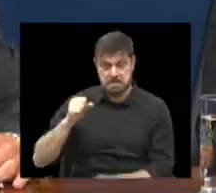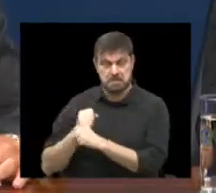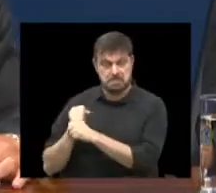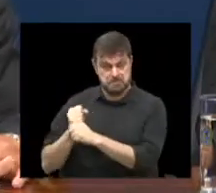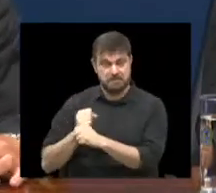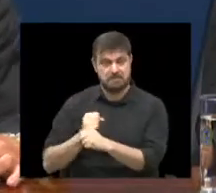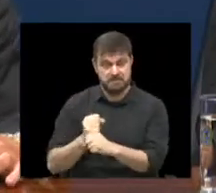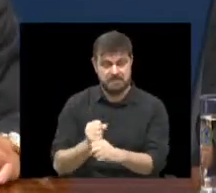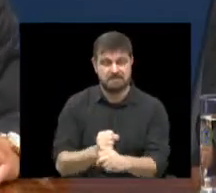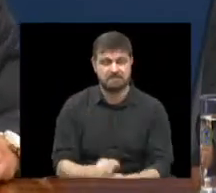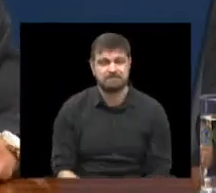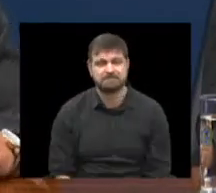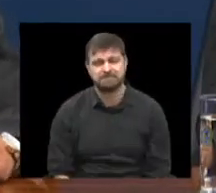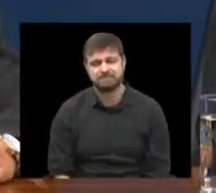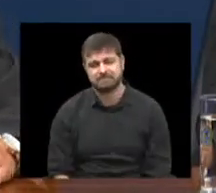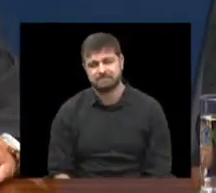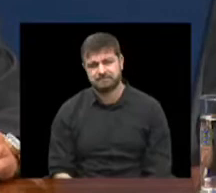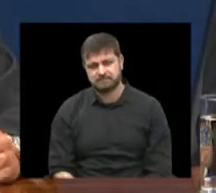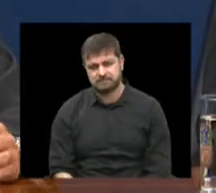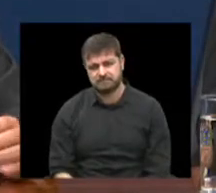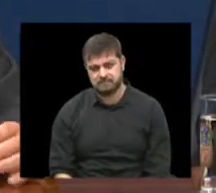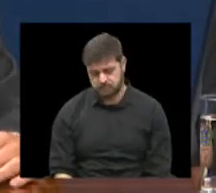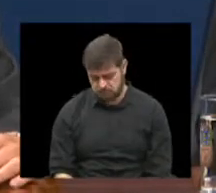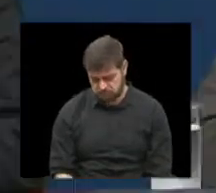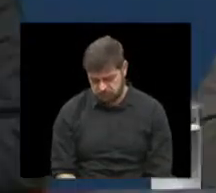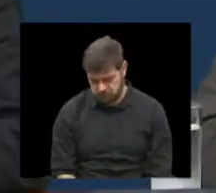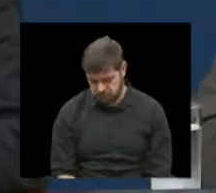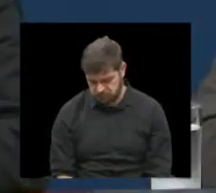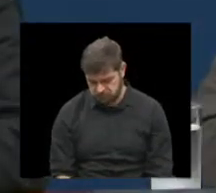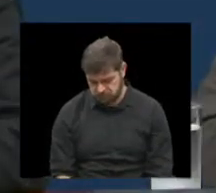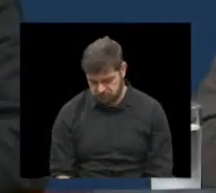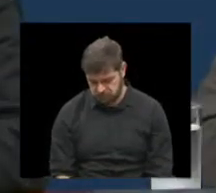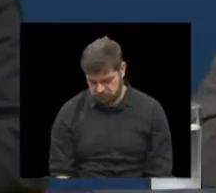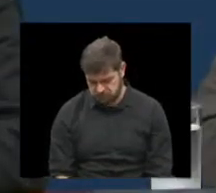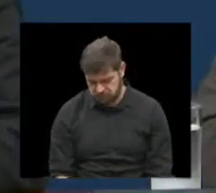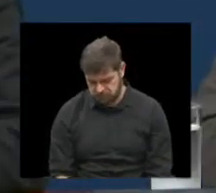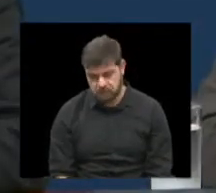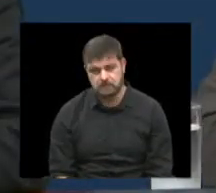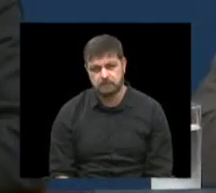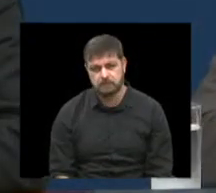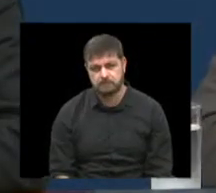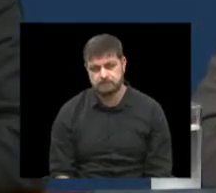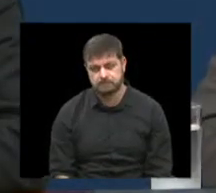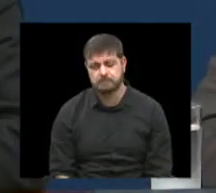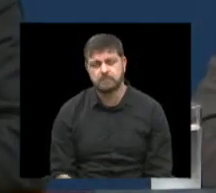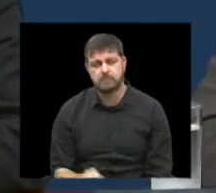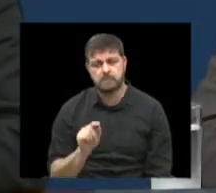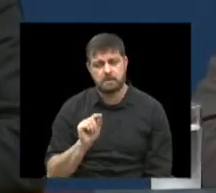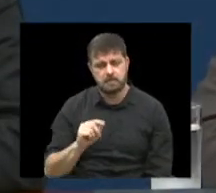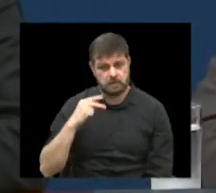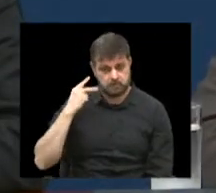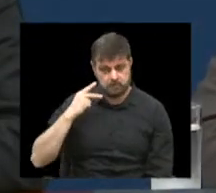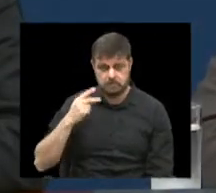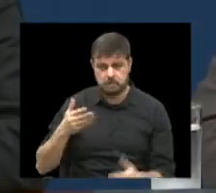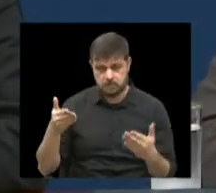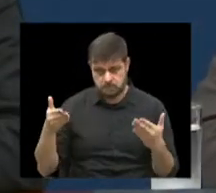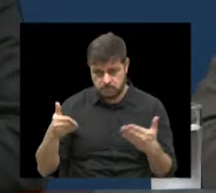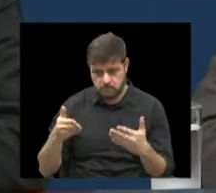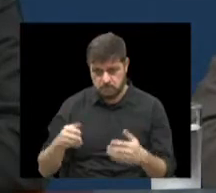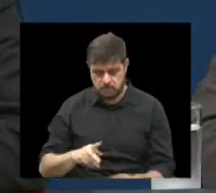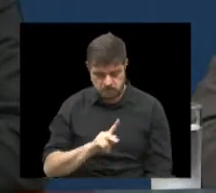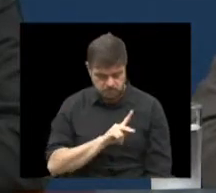vereador inscrito, o secretário Felipe Marques, por gentileza. Senhor presidente Gilberto Vermelho, o próximo vereador inscrito é o vereador